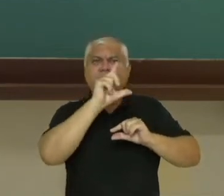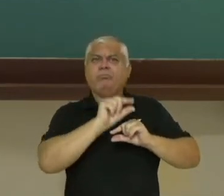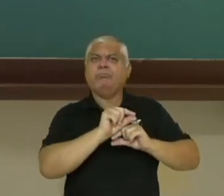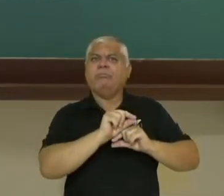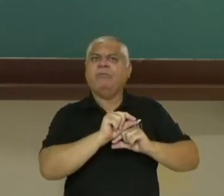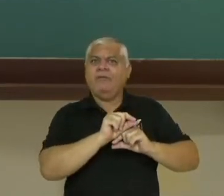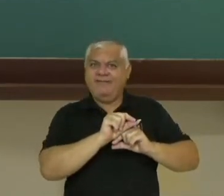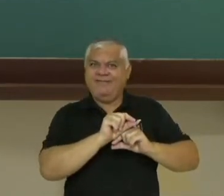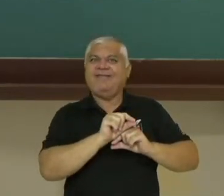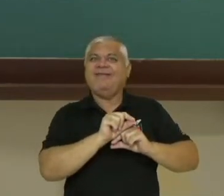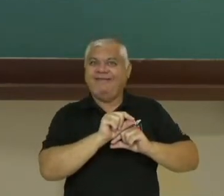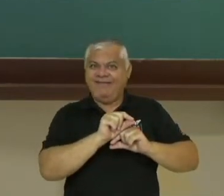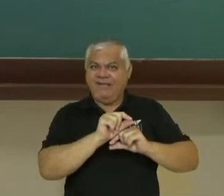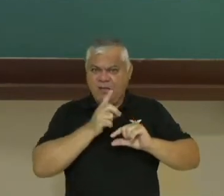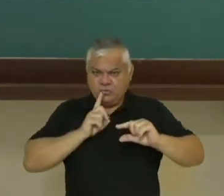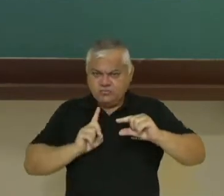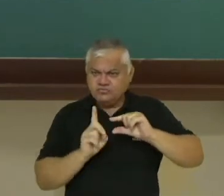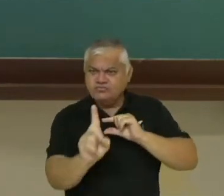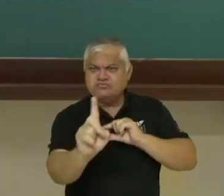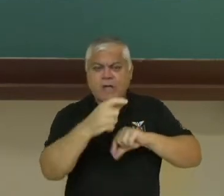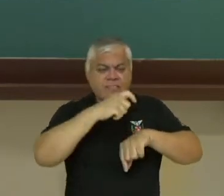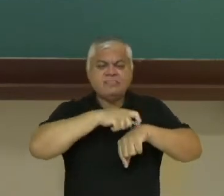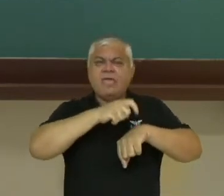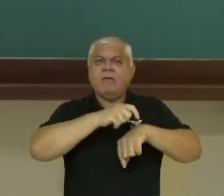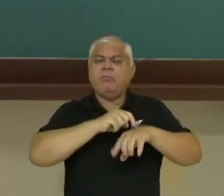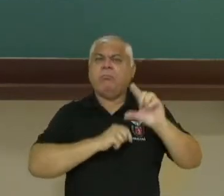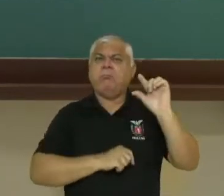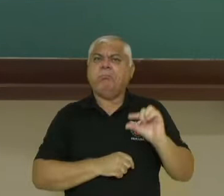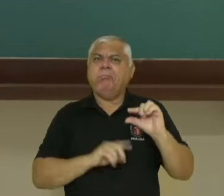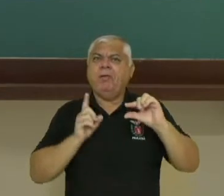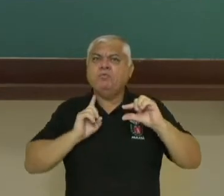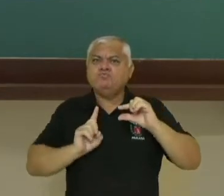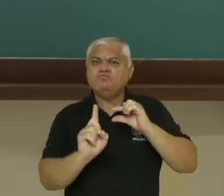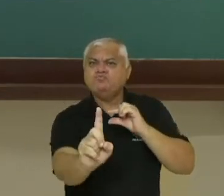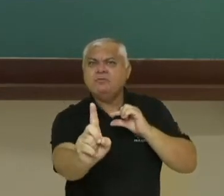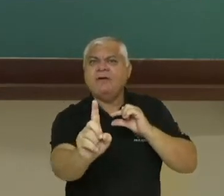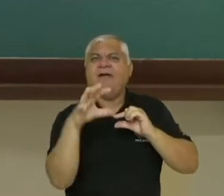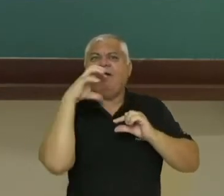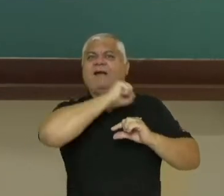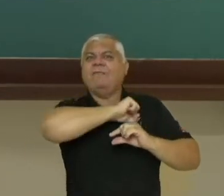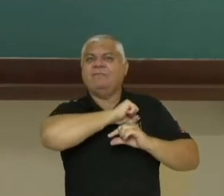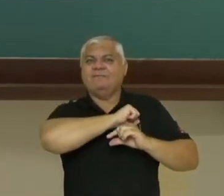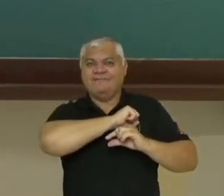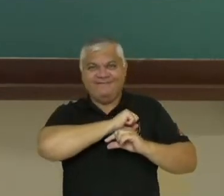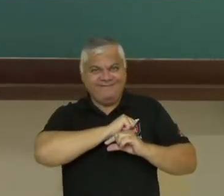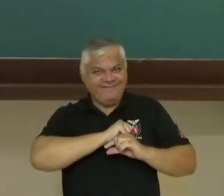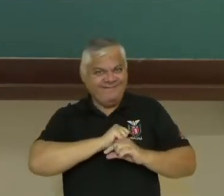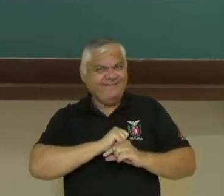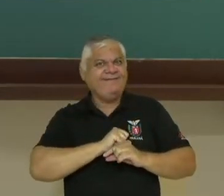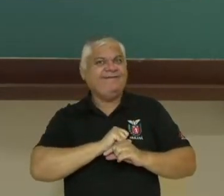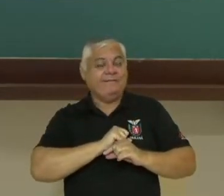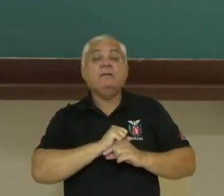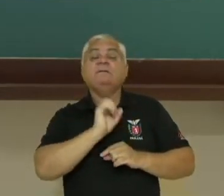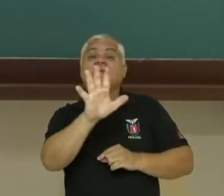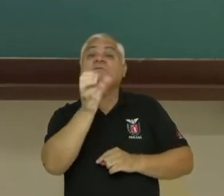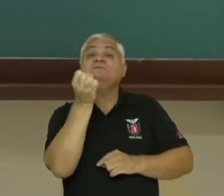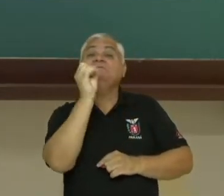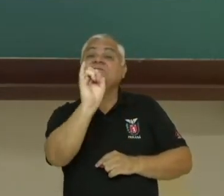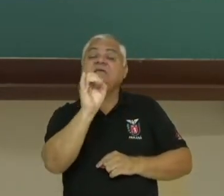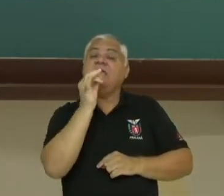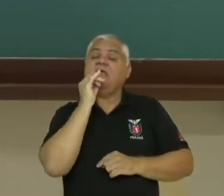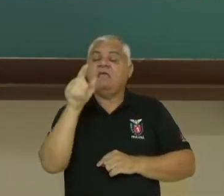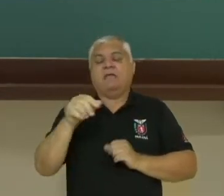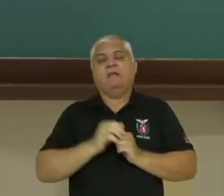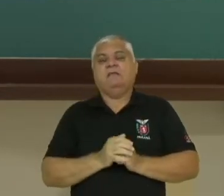ele demora menos tempo para percorrer os 100 metros rasos, certo? Da mesma forma que se ele